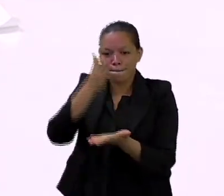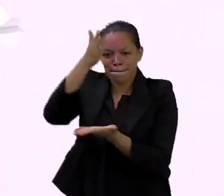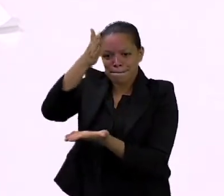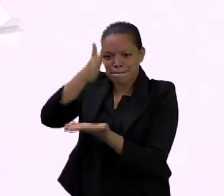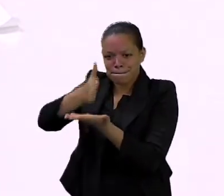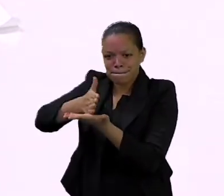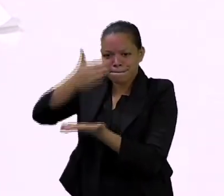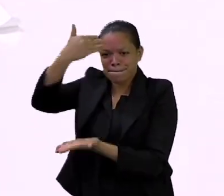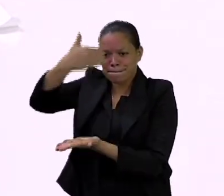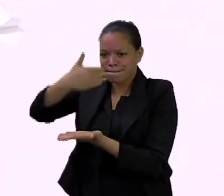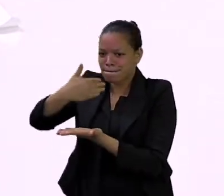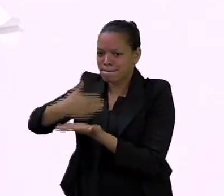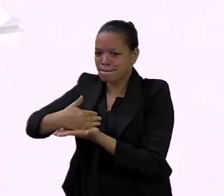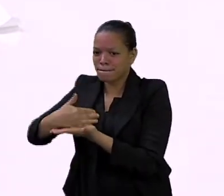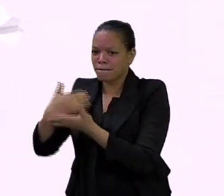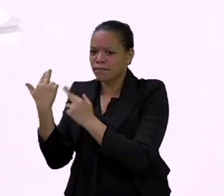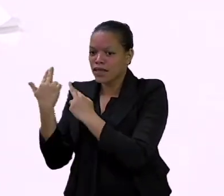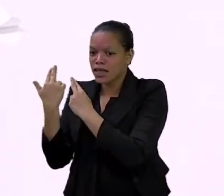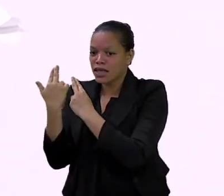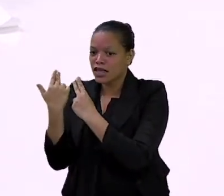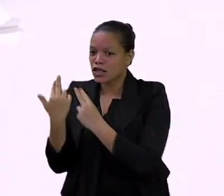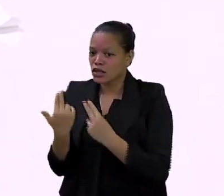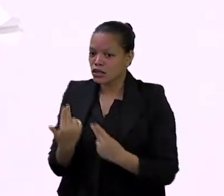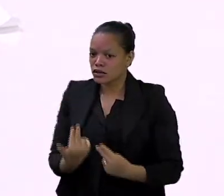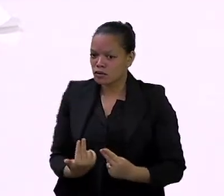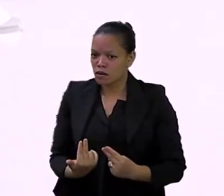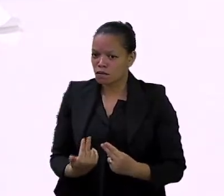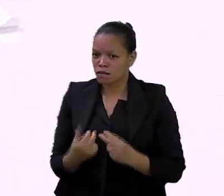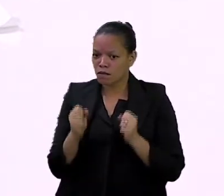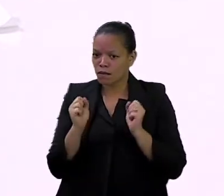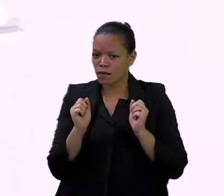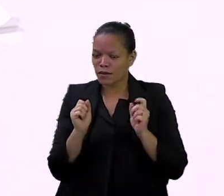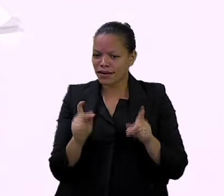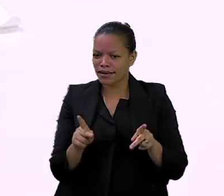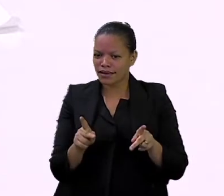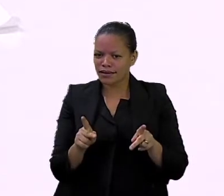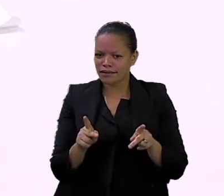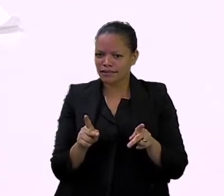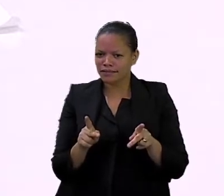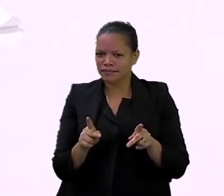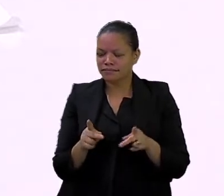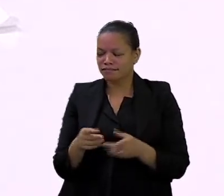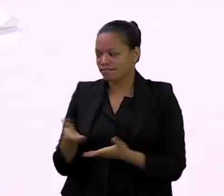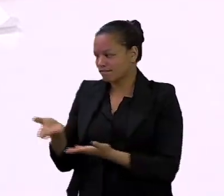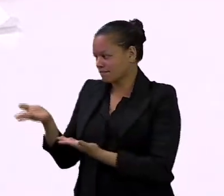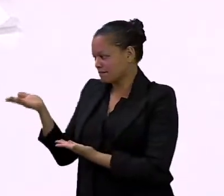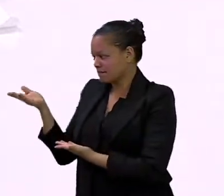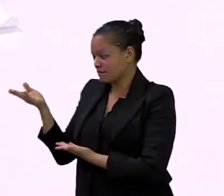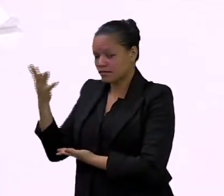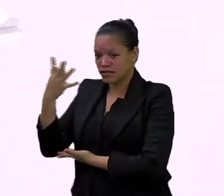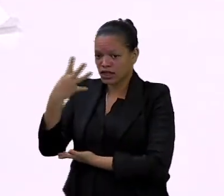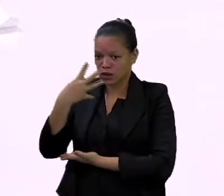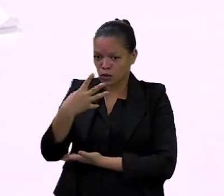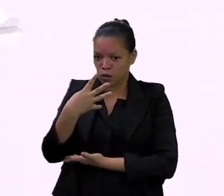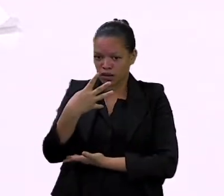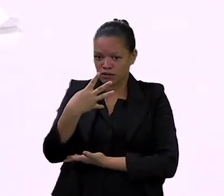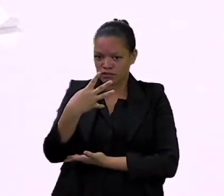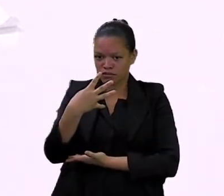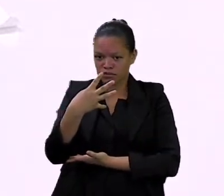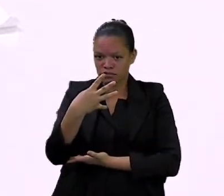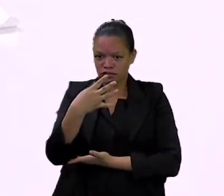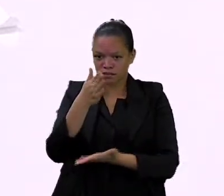tenho 4 partes de maçã. Aqui, ó, eu vou demonstrar para vocês. 4 partes